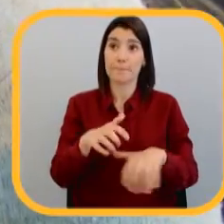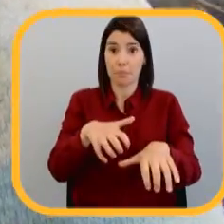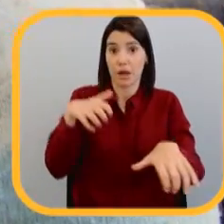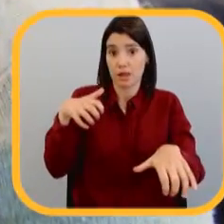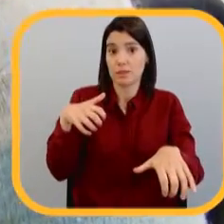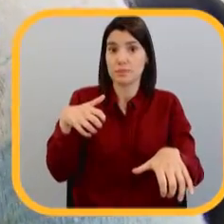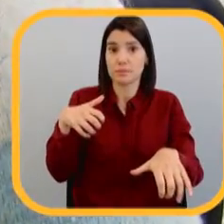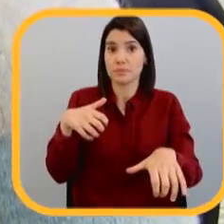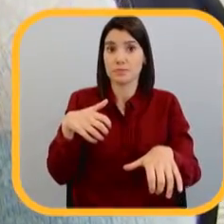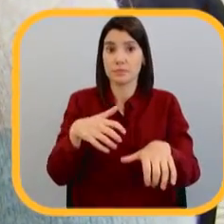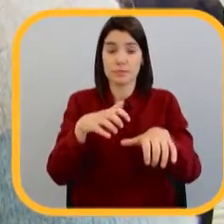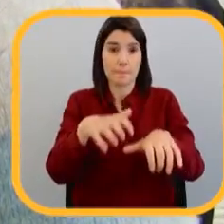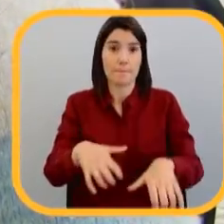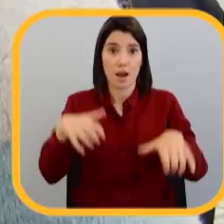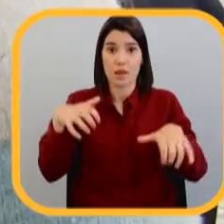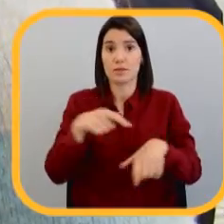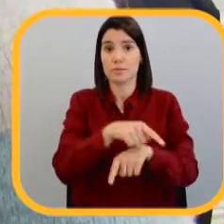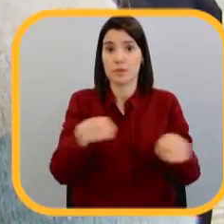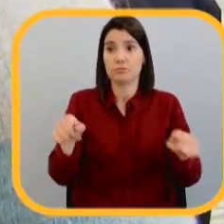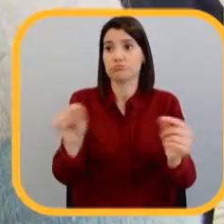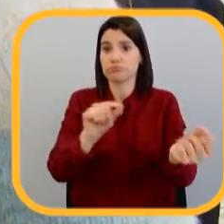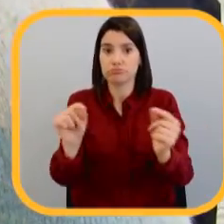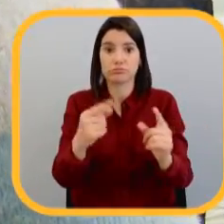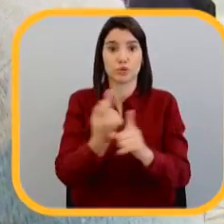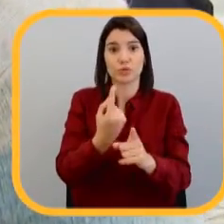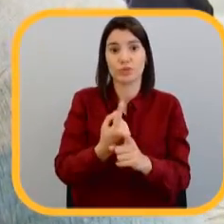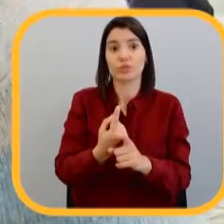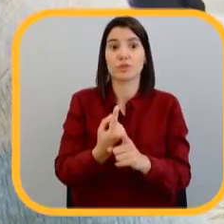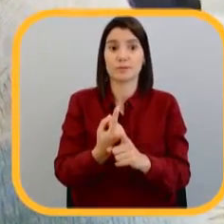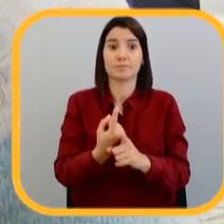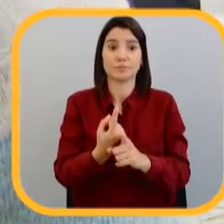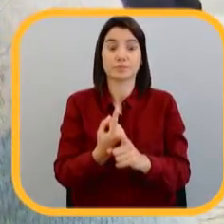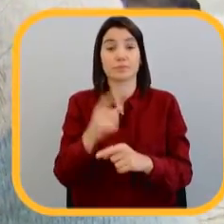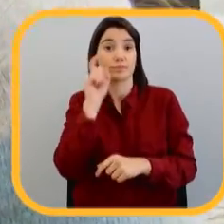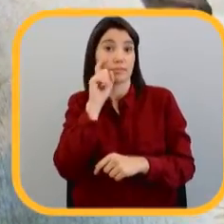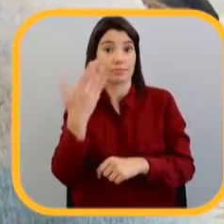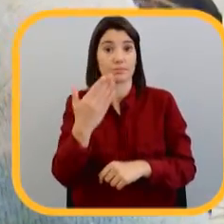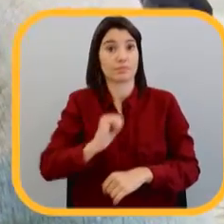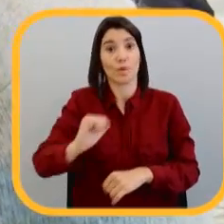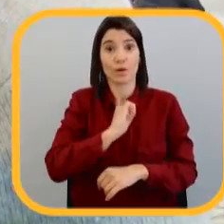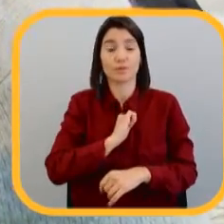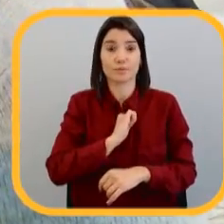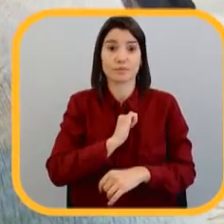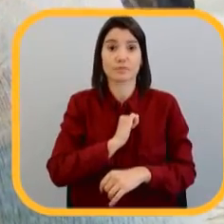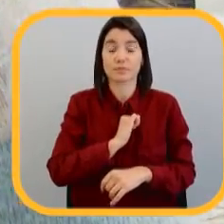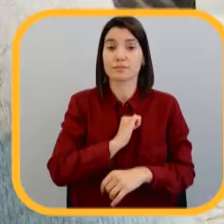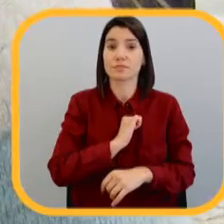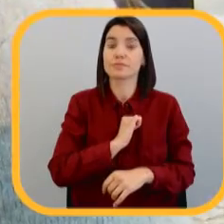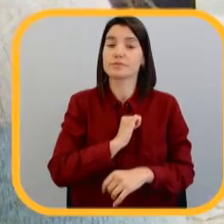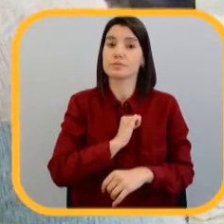o Parlamento, que serve para discutirem coisas que supostamente e defender os nossos direitos,